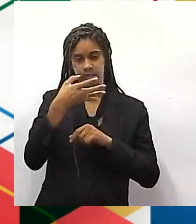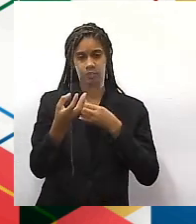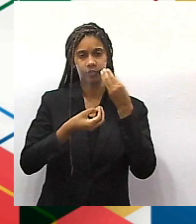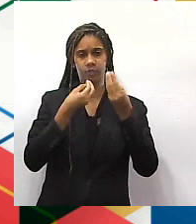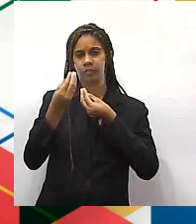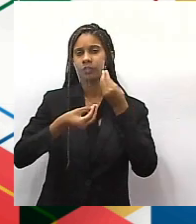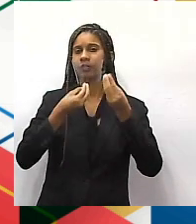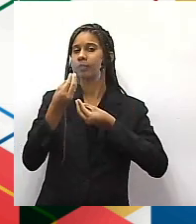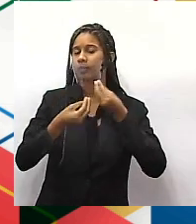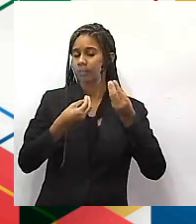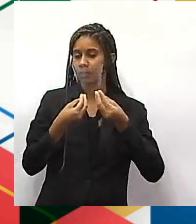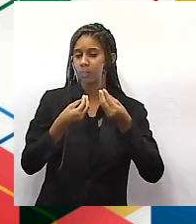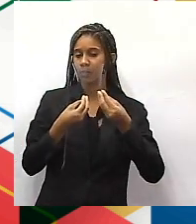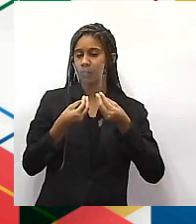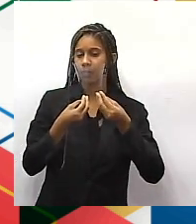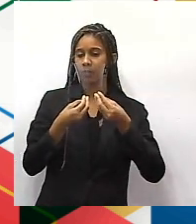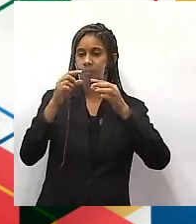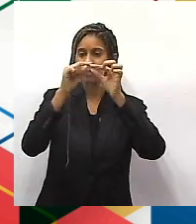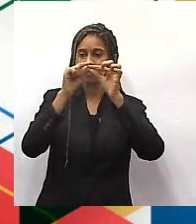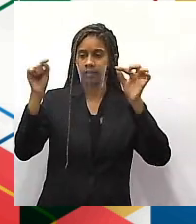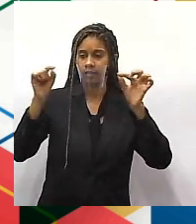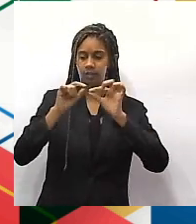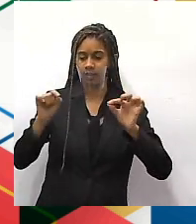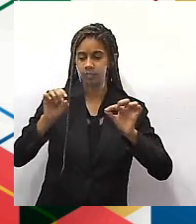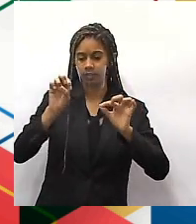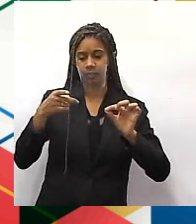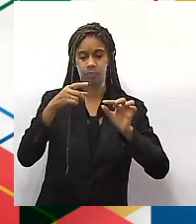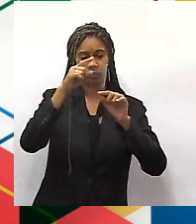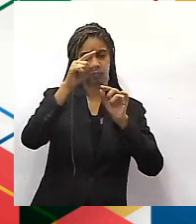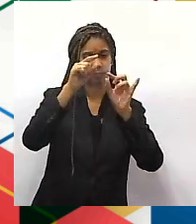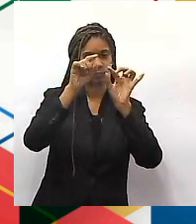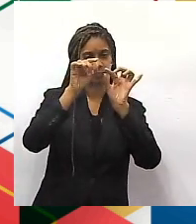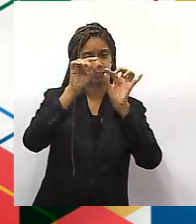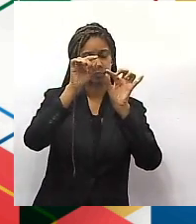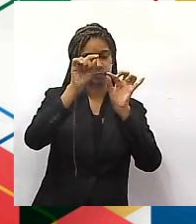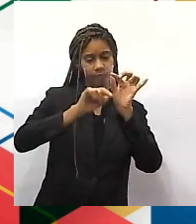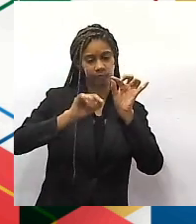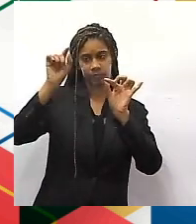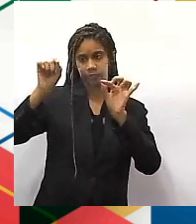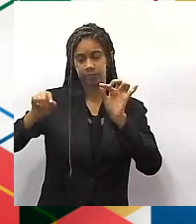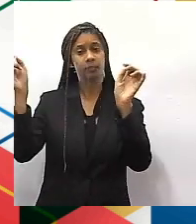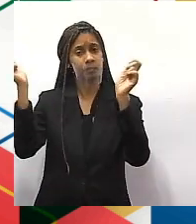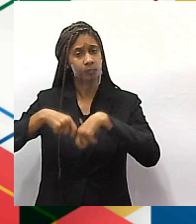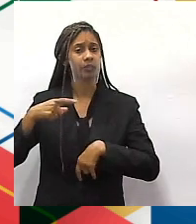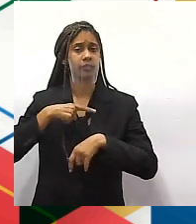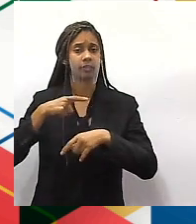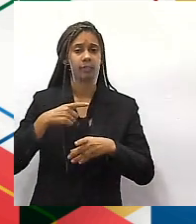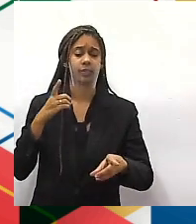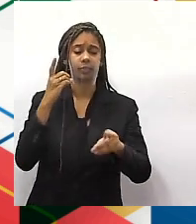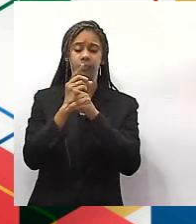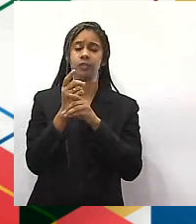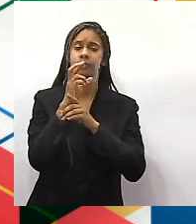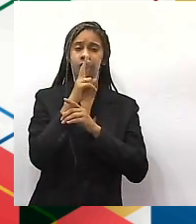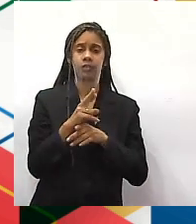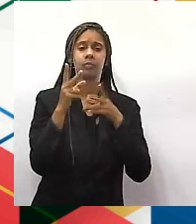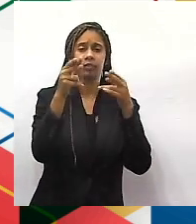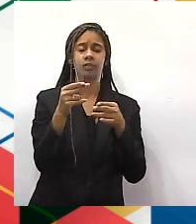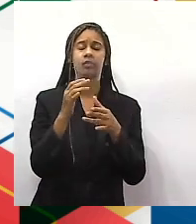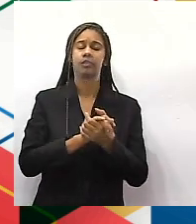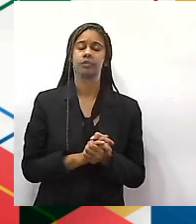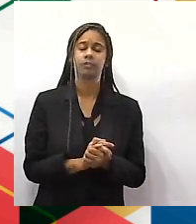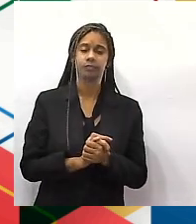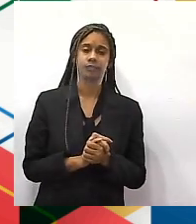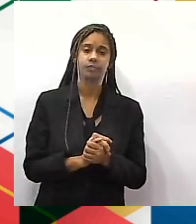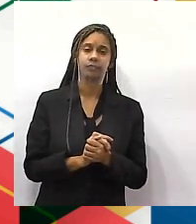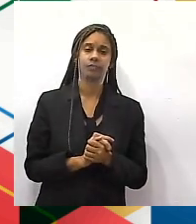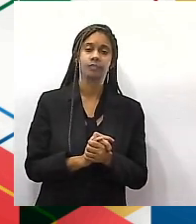mesma transversal ou se você resolve pegar os segmentos que estão em transversais diferentes, vai chegar no mesmo caminho, desde que você respeite a